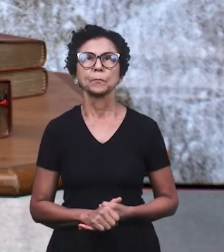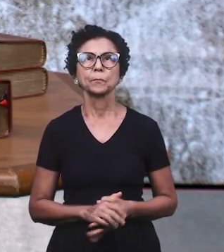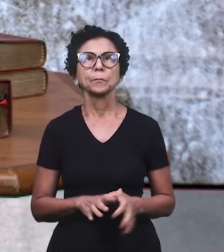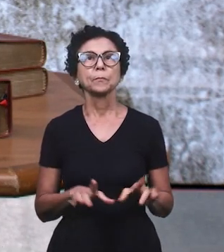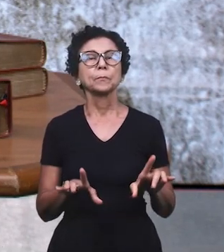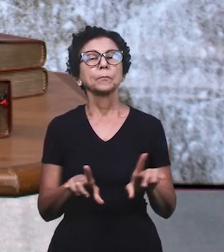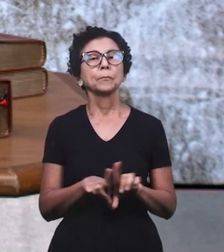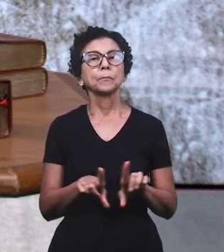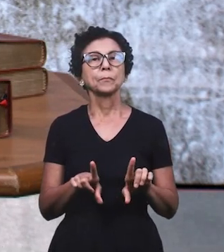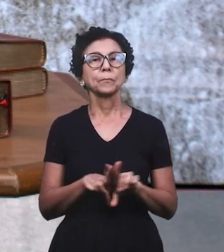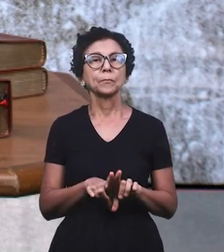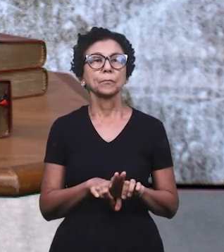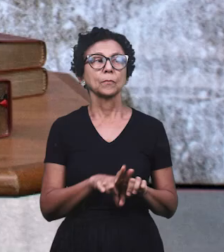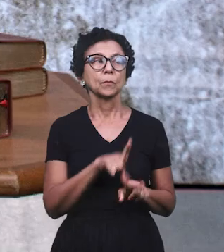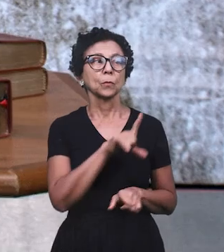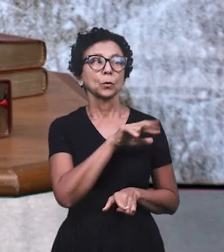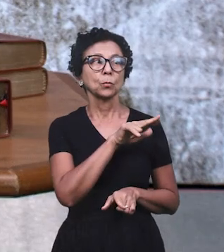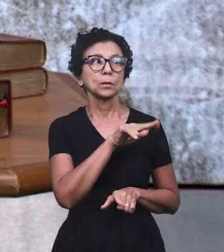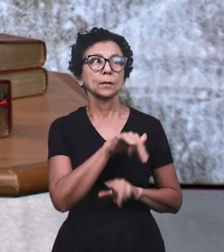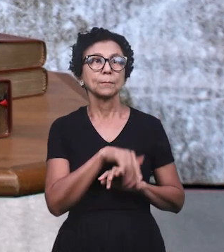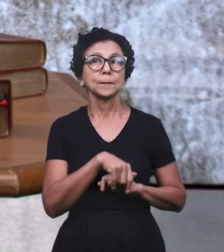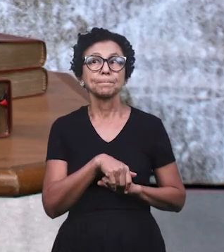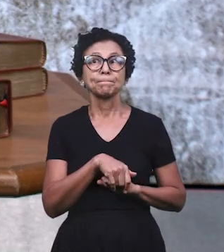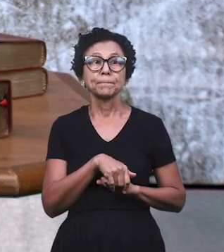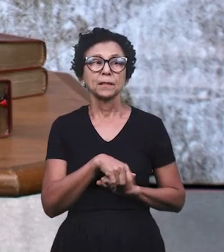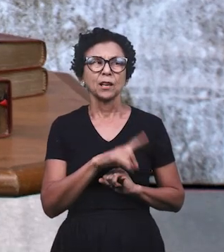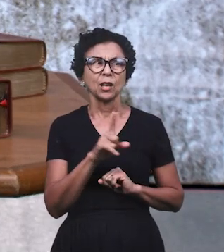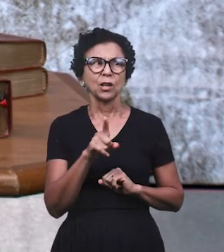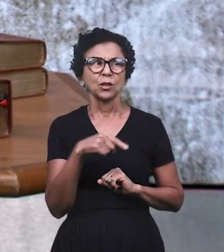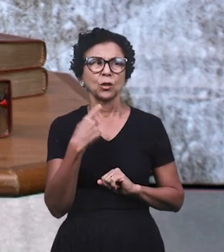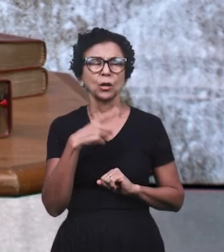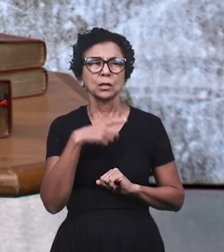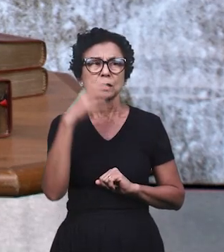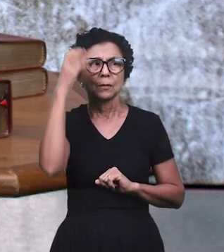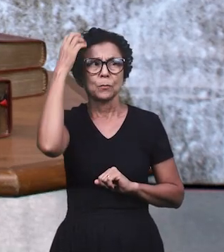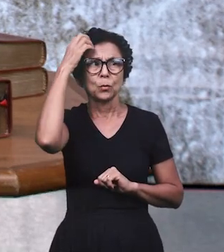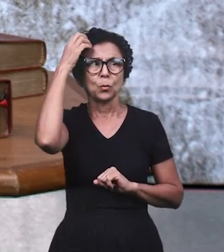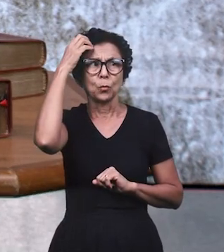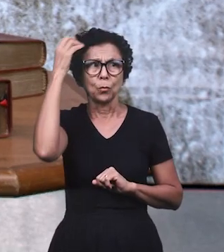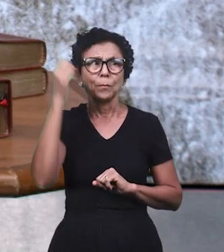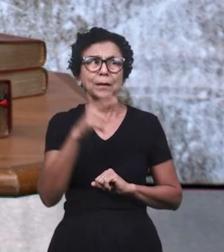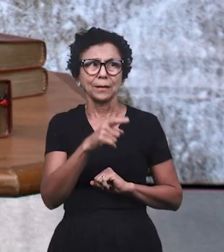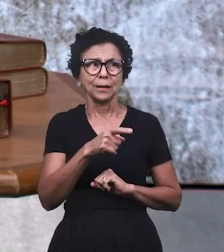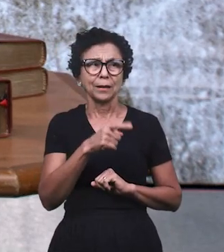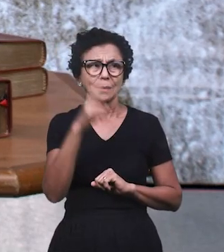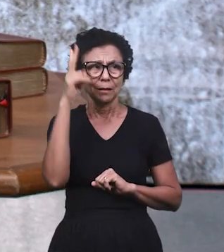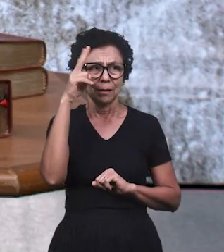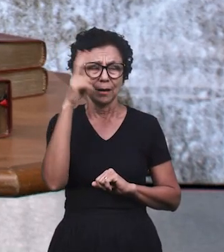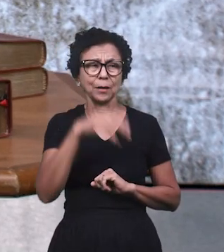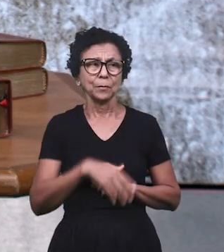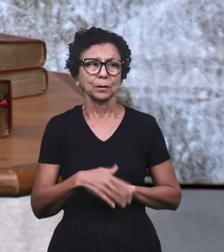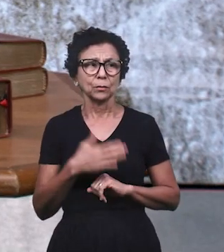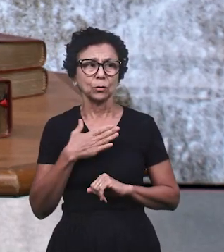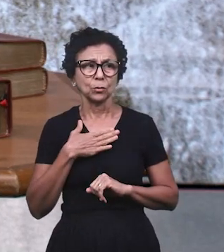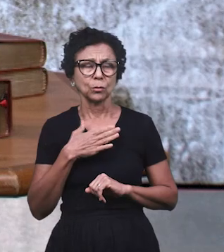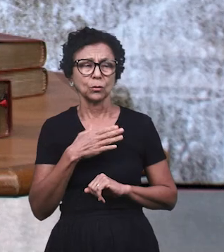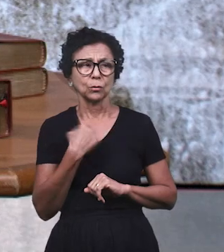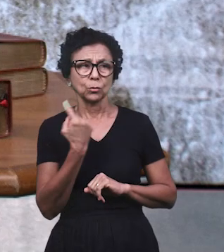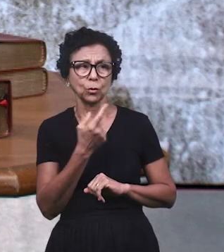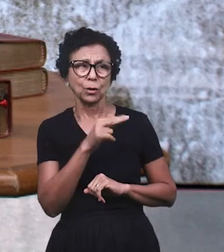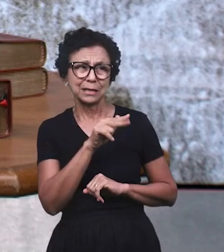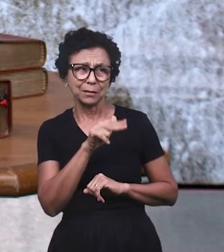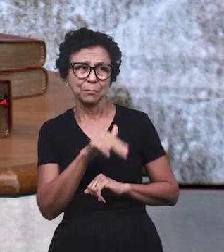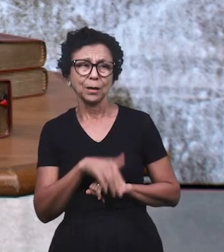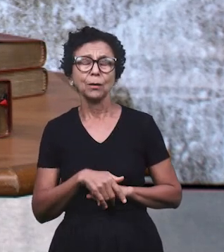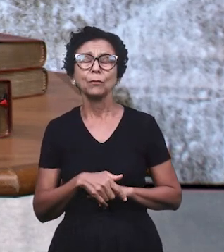outros: na verdade, somos culpados acerca de nosso irmão, pois vimos a angústia